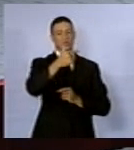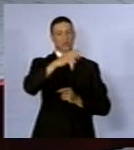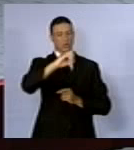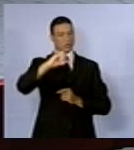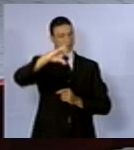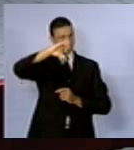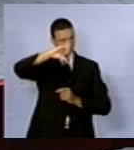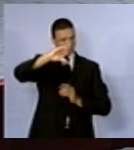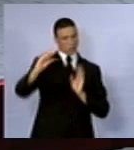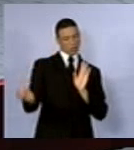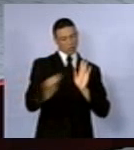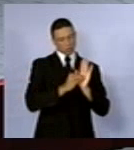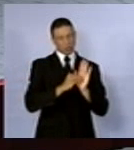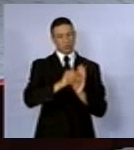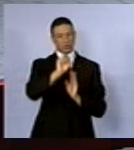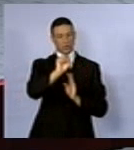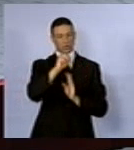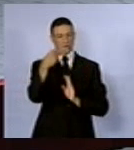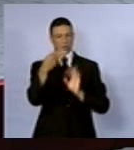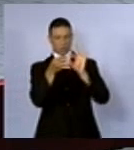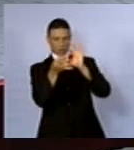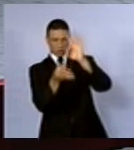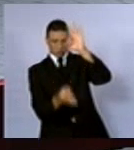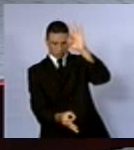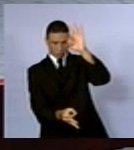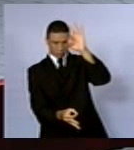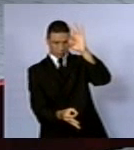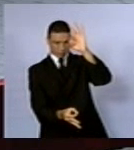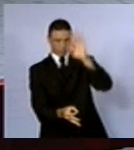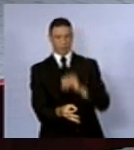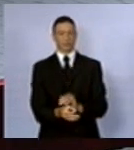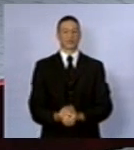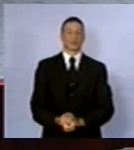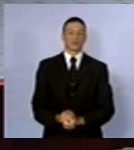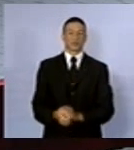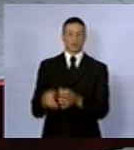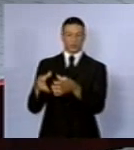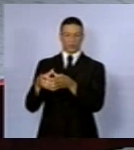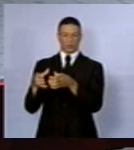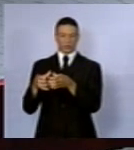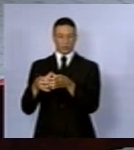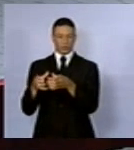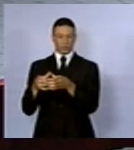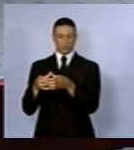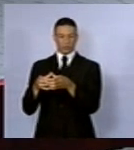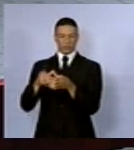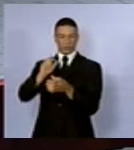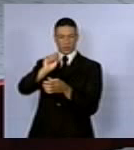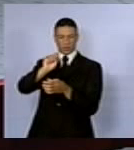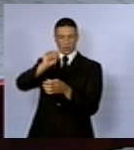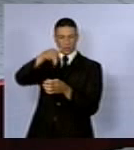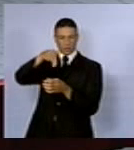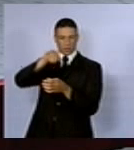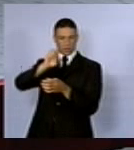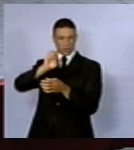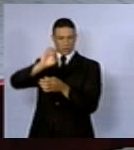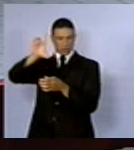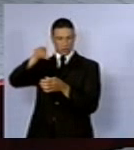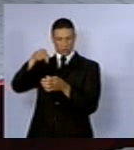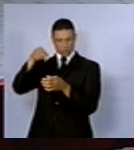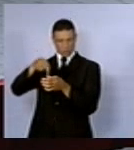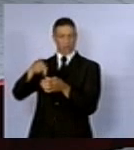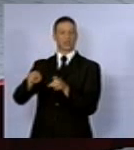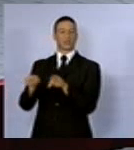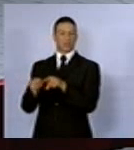será 83,3 microteslas. A Agência Regulatória de Energia Elétrica, a ANEEL, ela